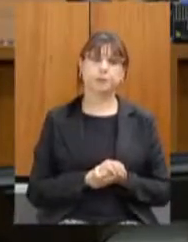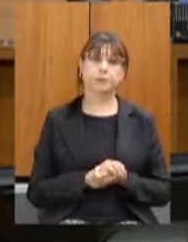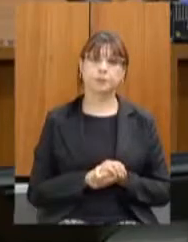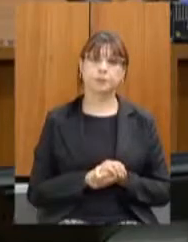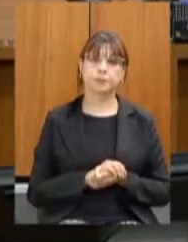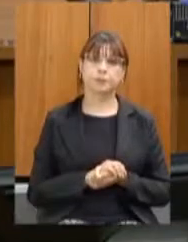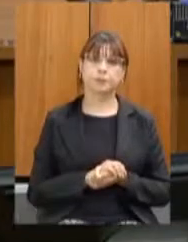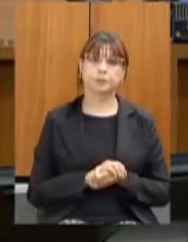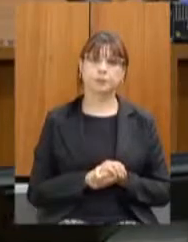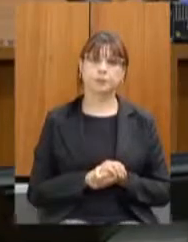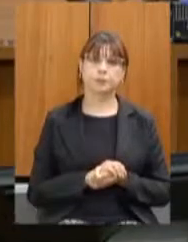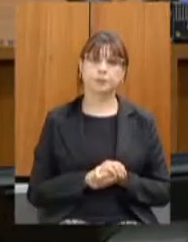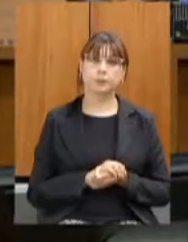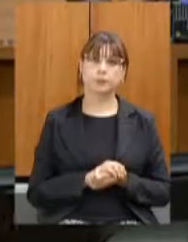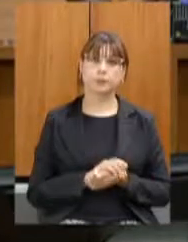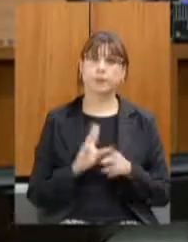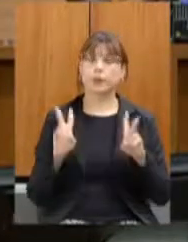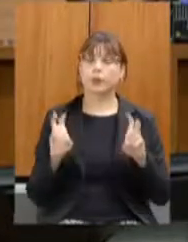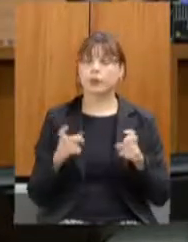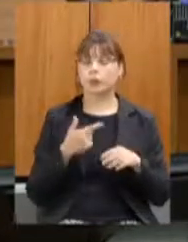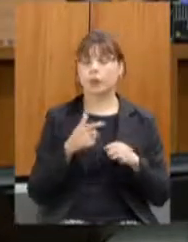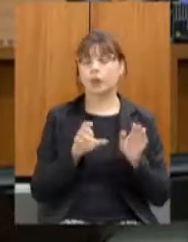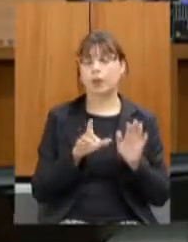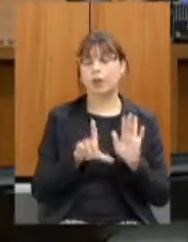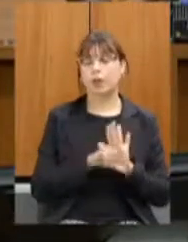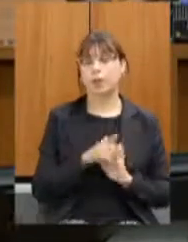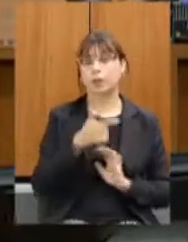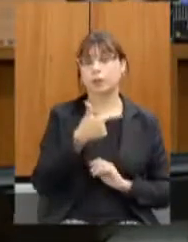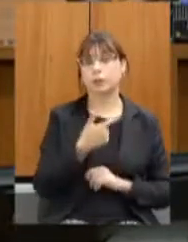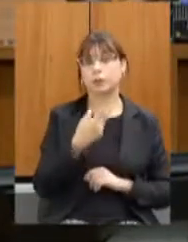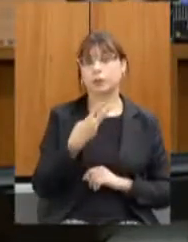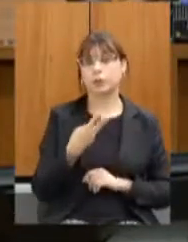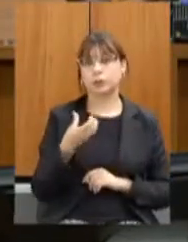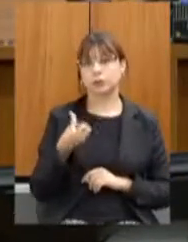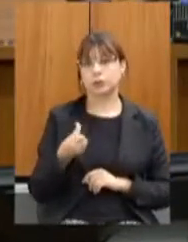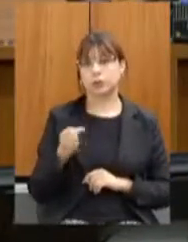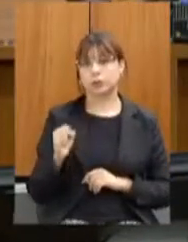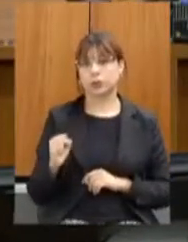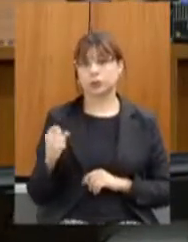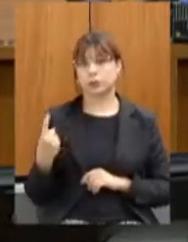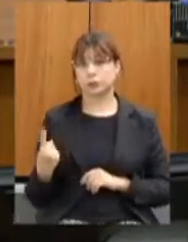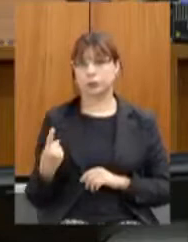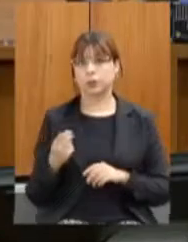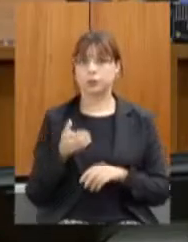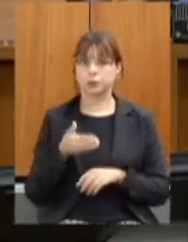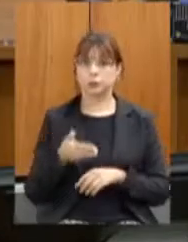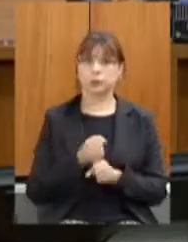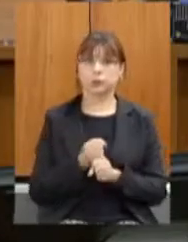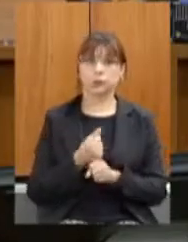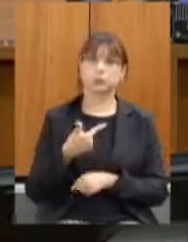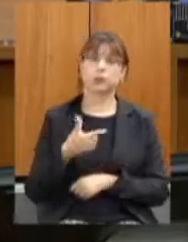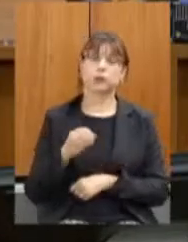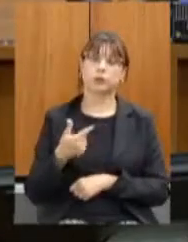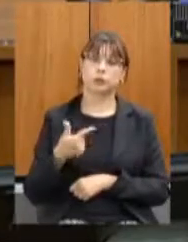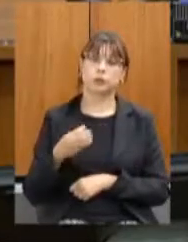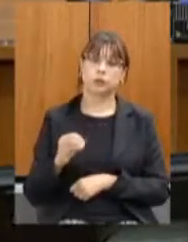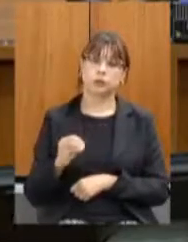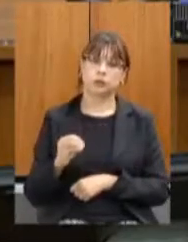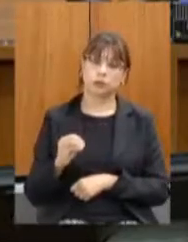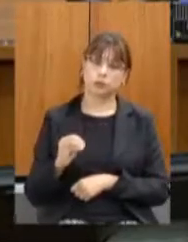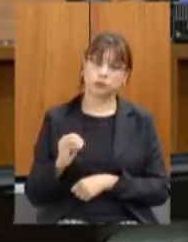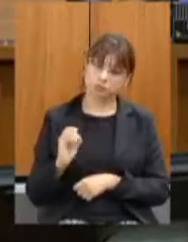é refere-se a lei 23 681-d 2020 O que determina